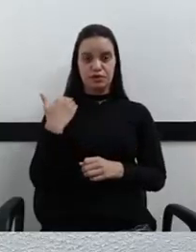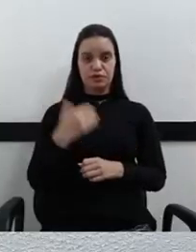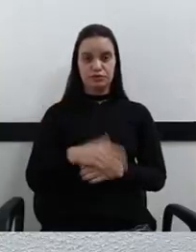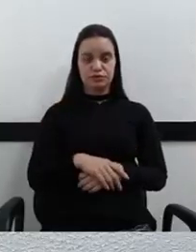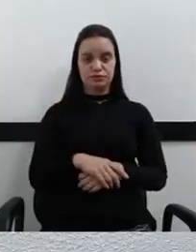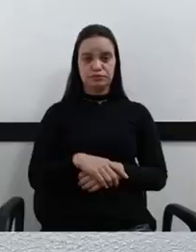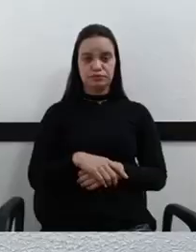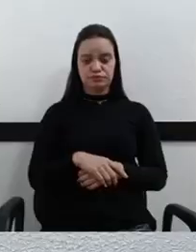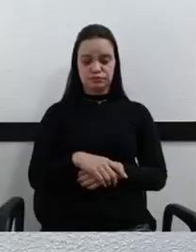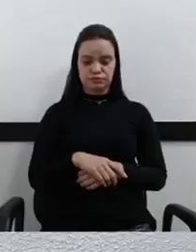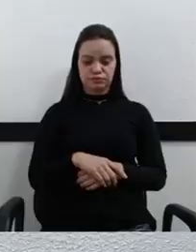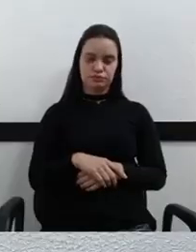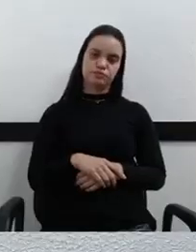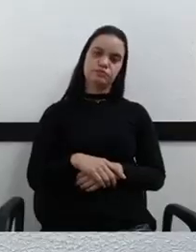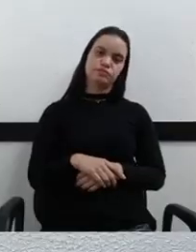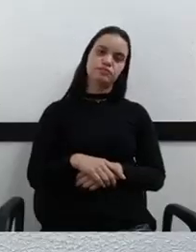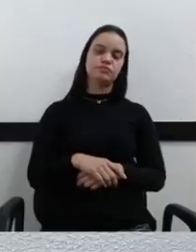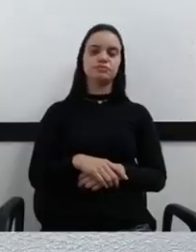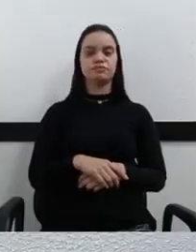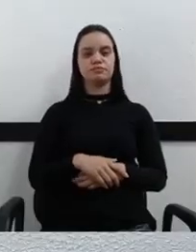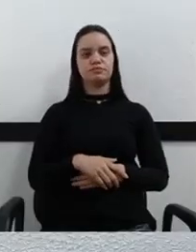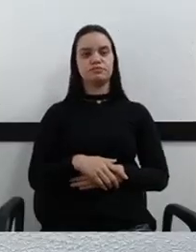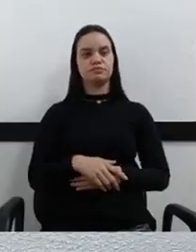quem tinha